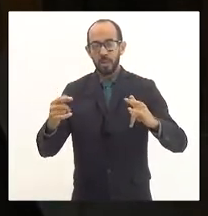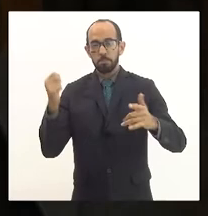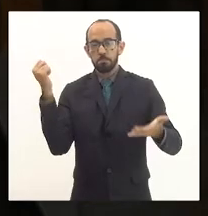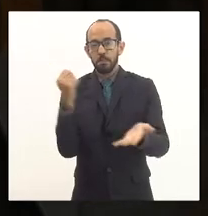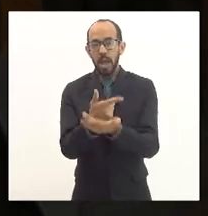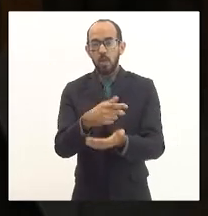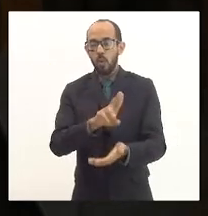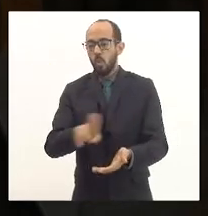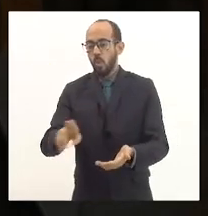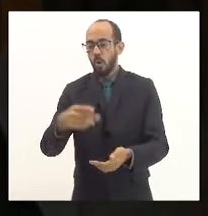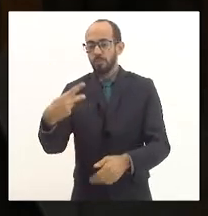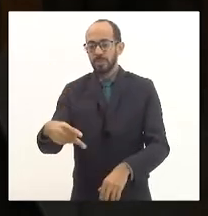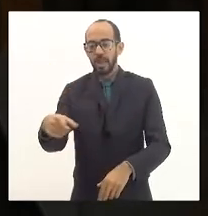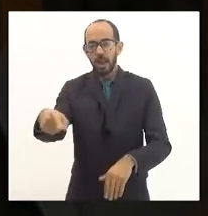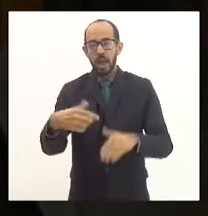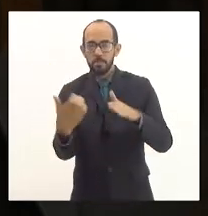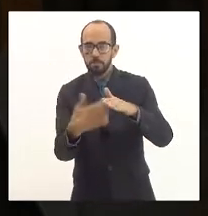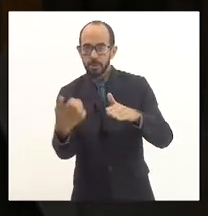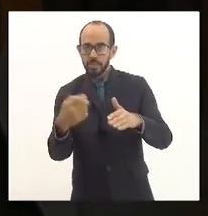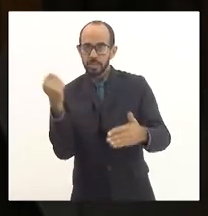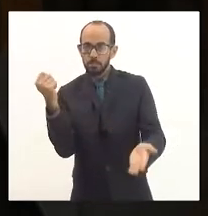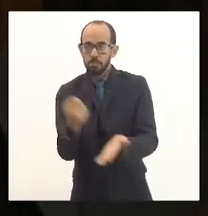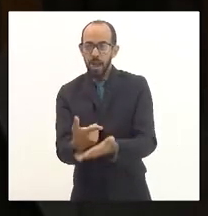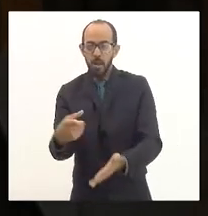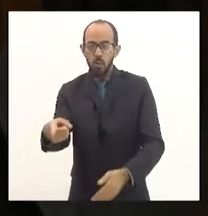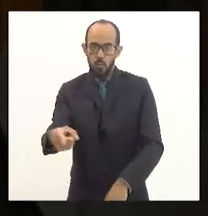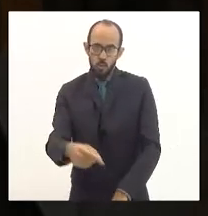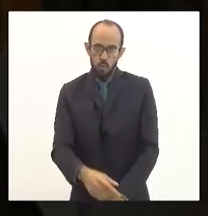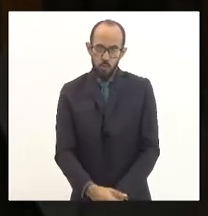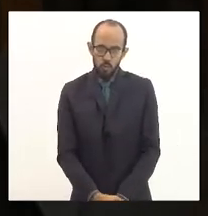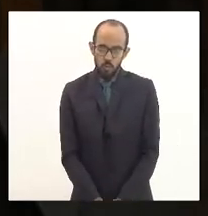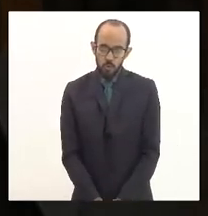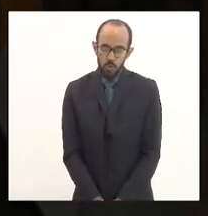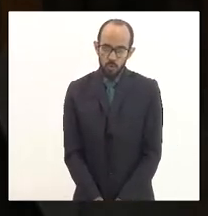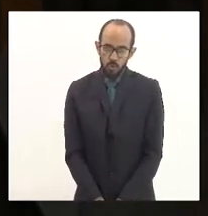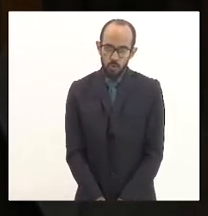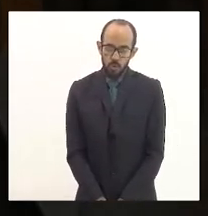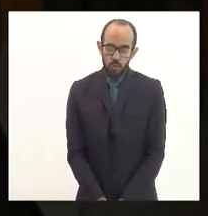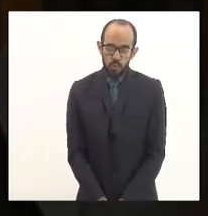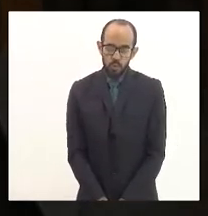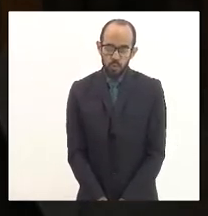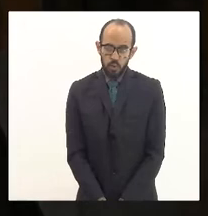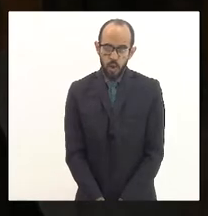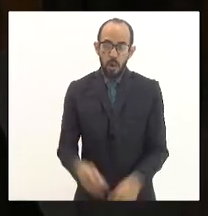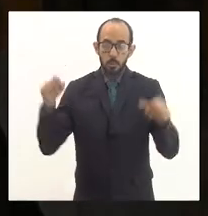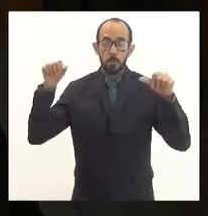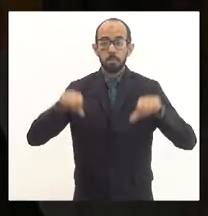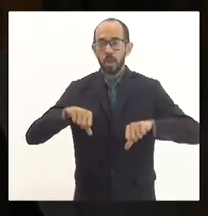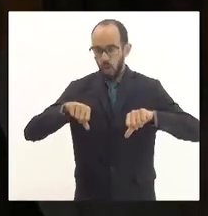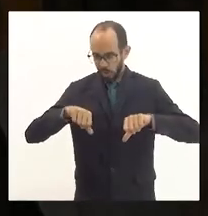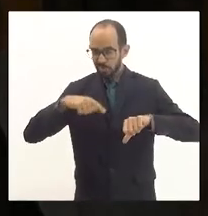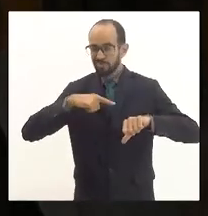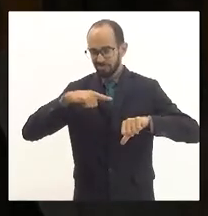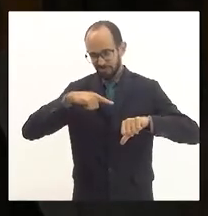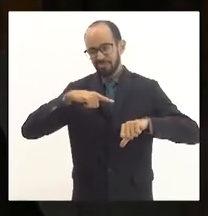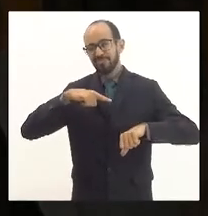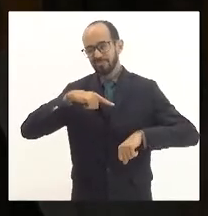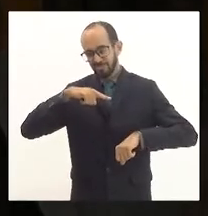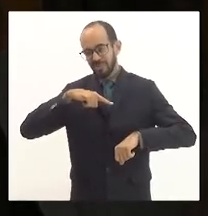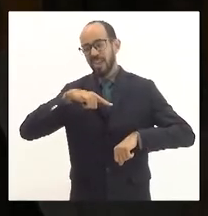a empresa pagando o dia da prefeita com cheque nominal É mas o pior ainda está por vivo